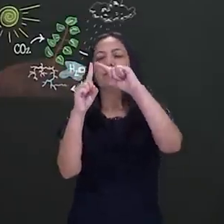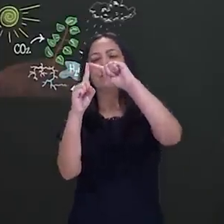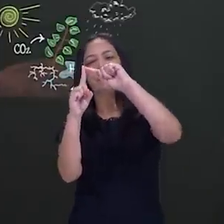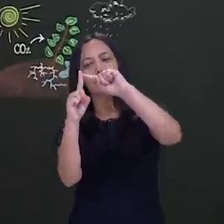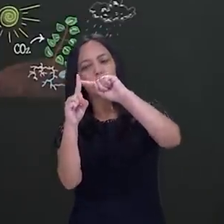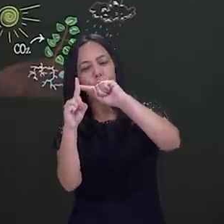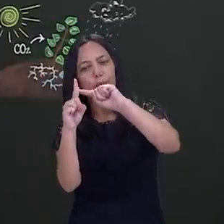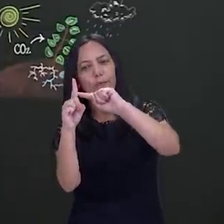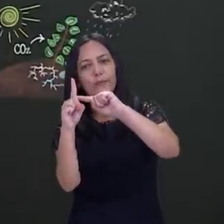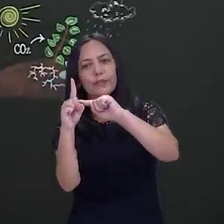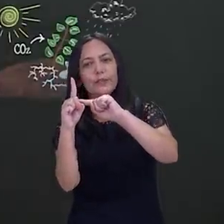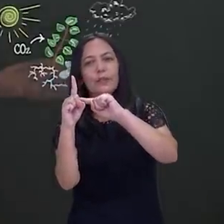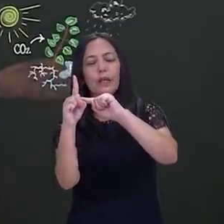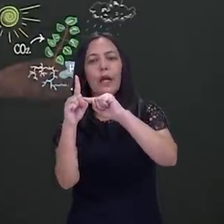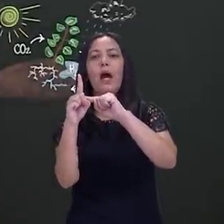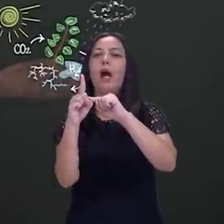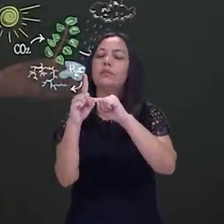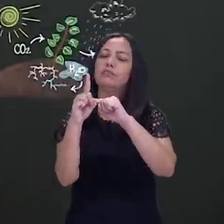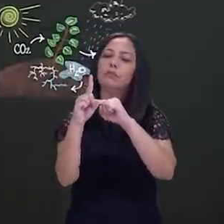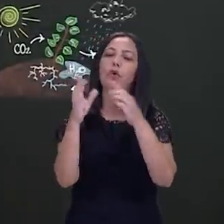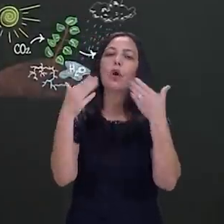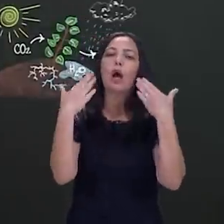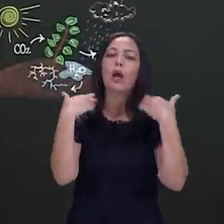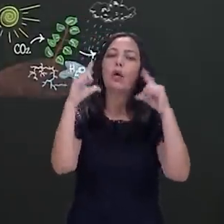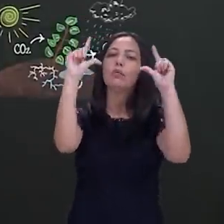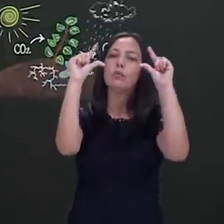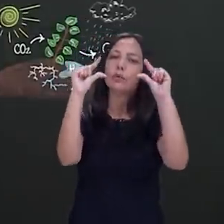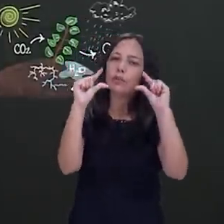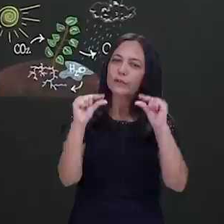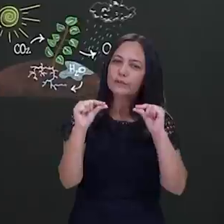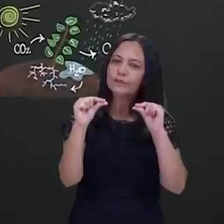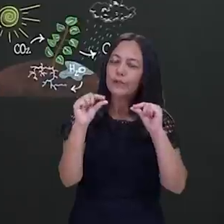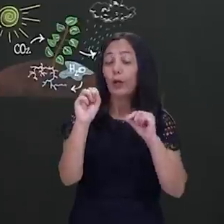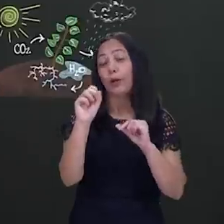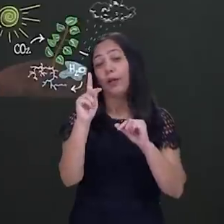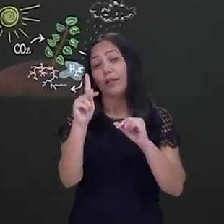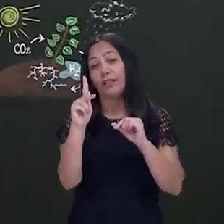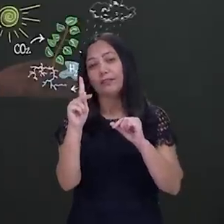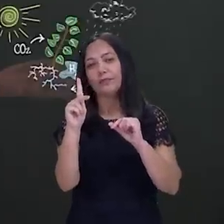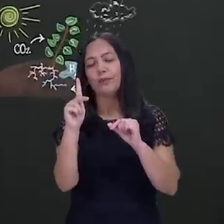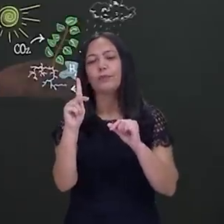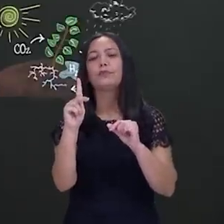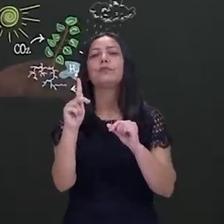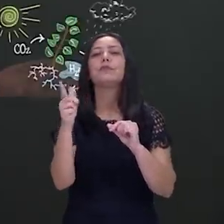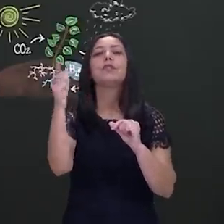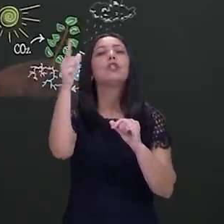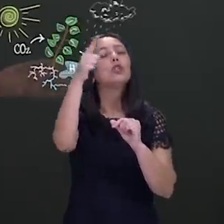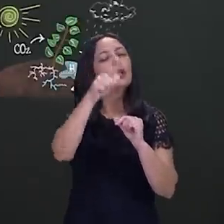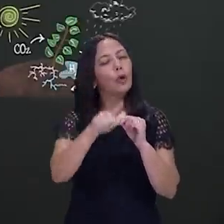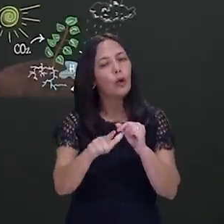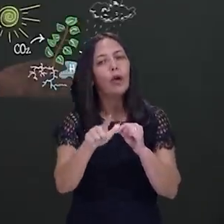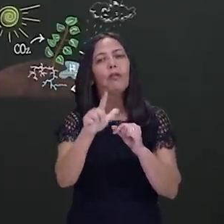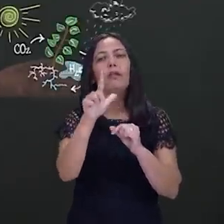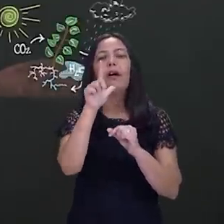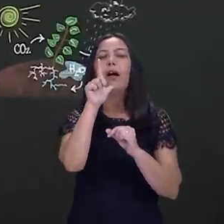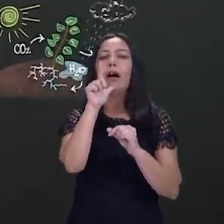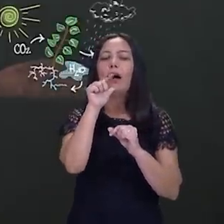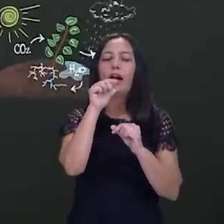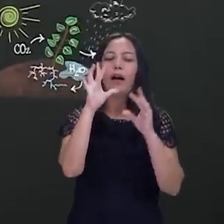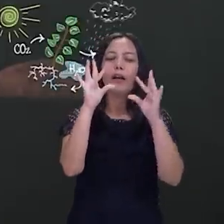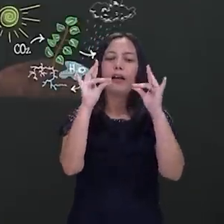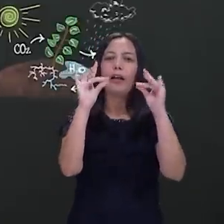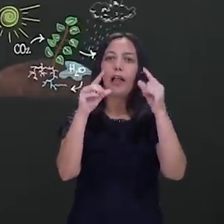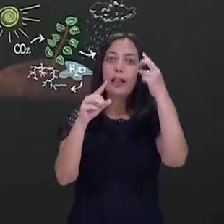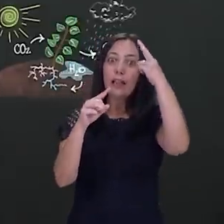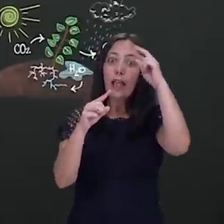temperatura. Eu vou então perdendo calor. Legal, então voltou a ser líquido. Então eu já pego, lembra do meu